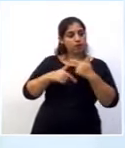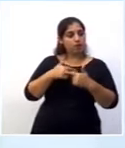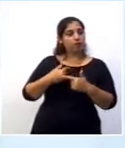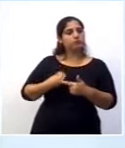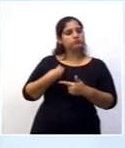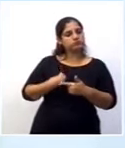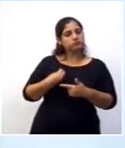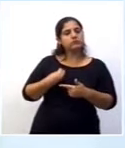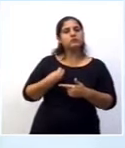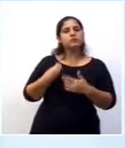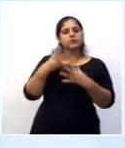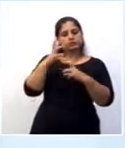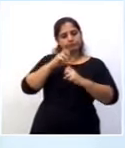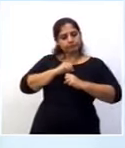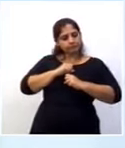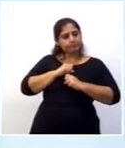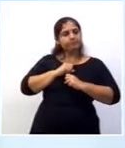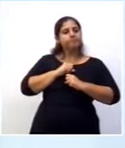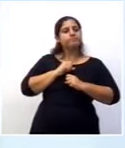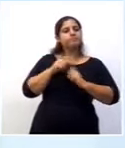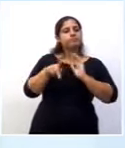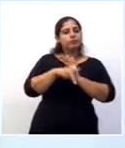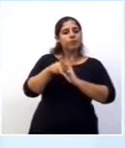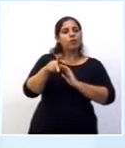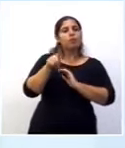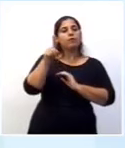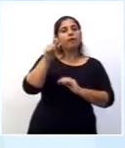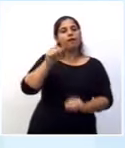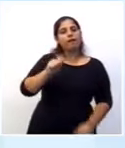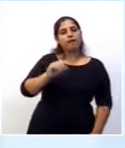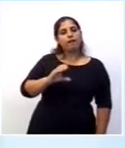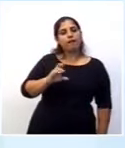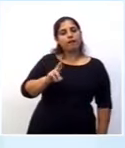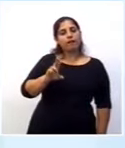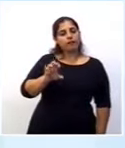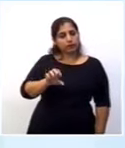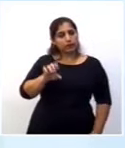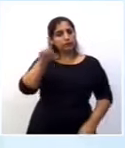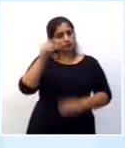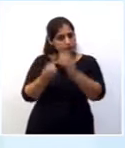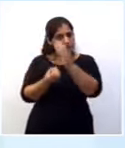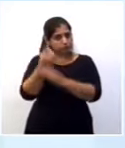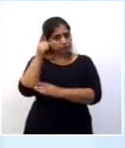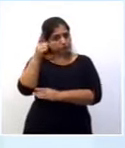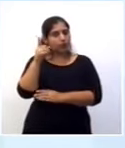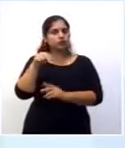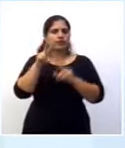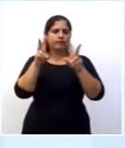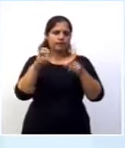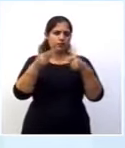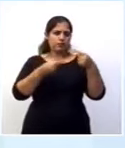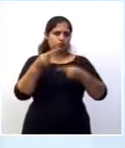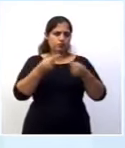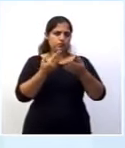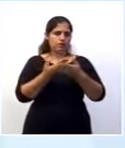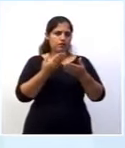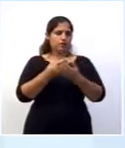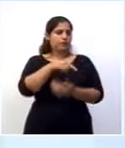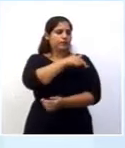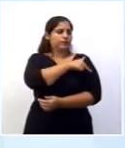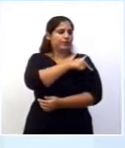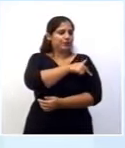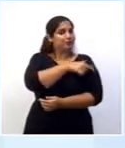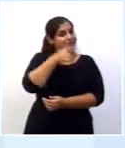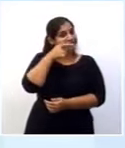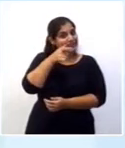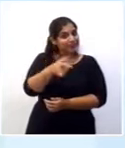no processo de incorporação do estado do Acre, por exemplo, inclusive foi um dos temas que nós discutimos hoje na aula do 7º ano. Olha